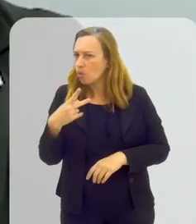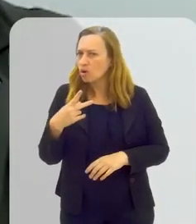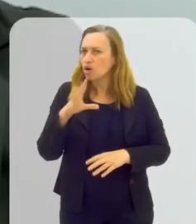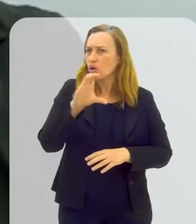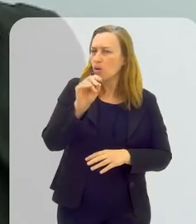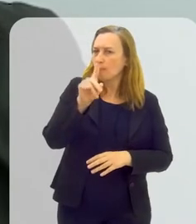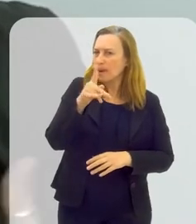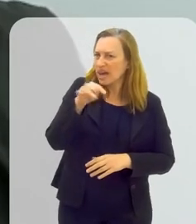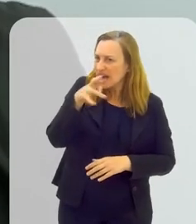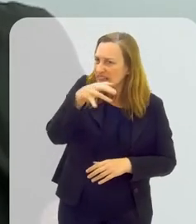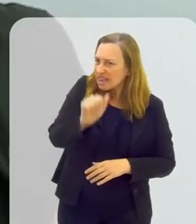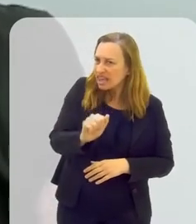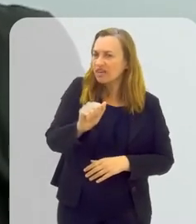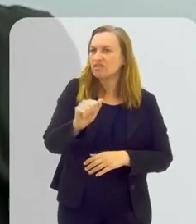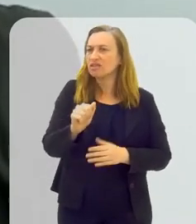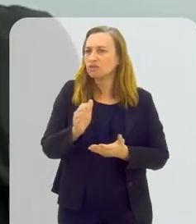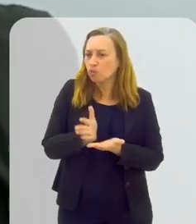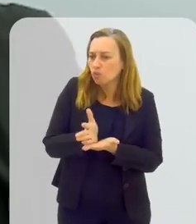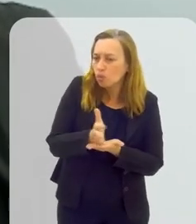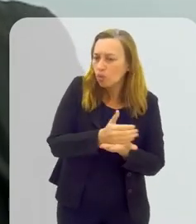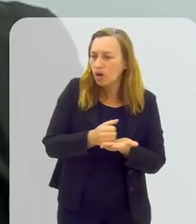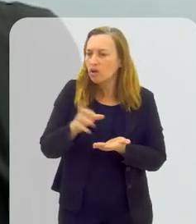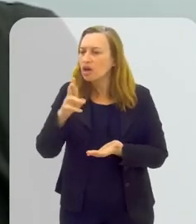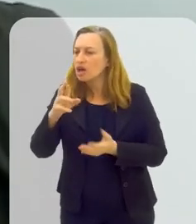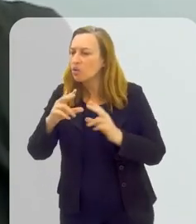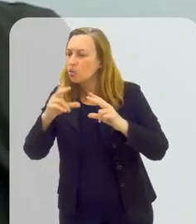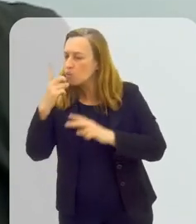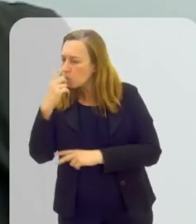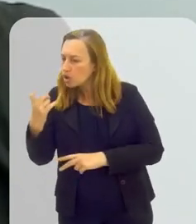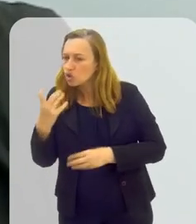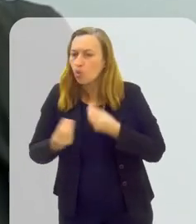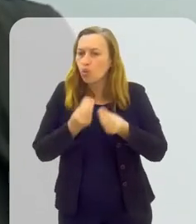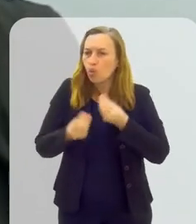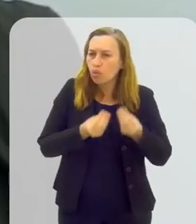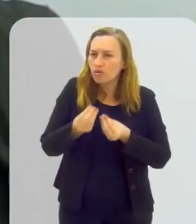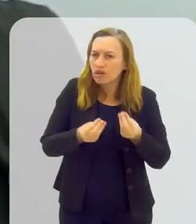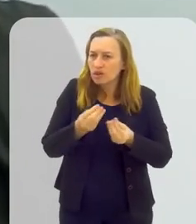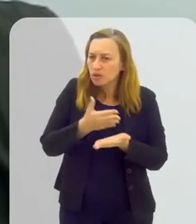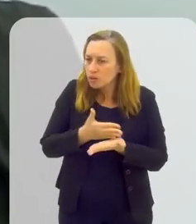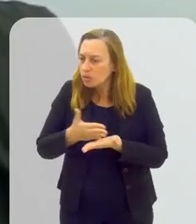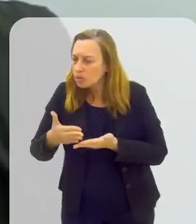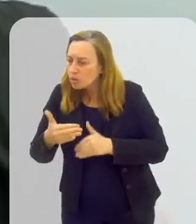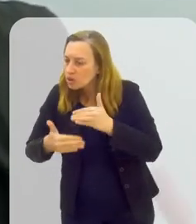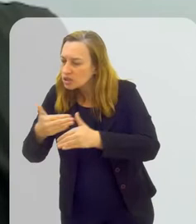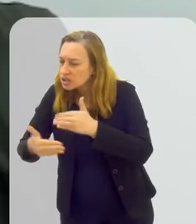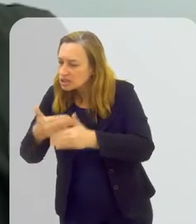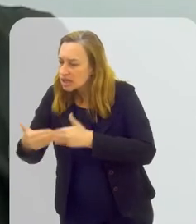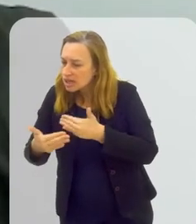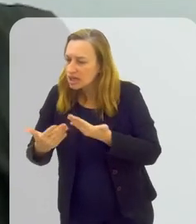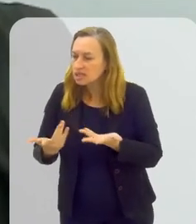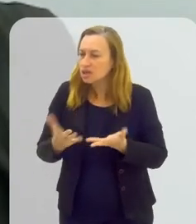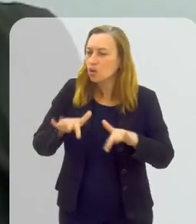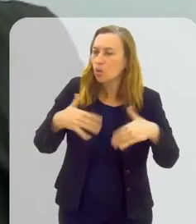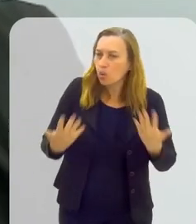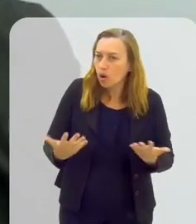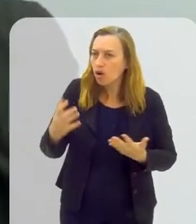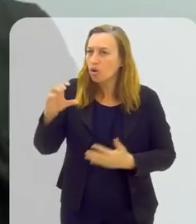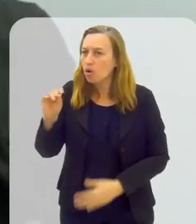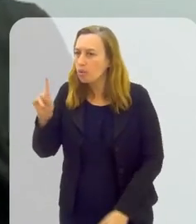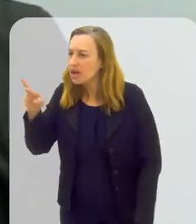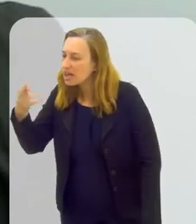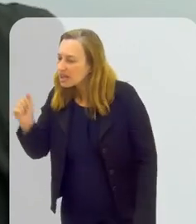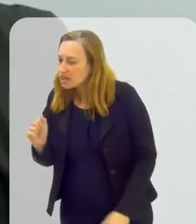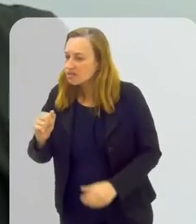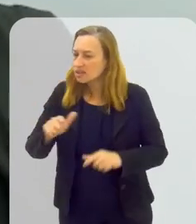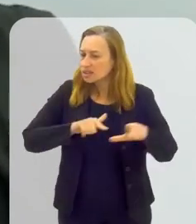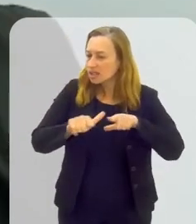você falou que as cooperativas são vão aí recolher esse resíduo como é que é feito o processo de identificação de